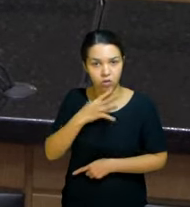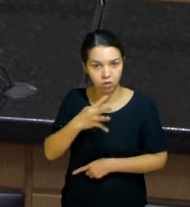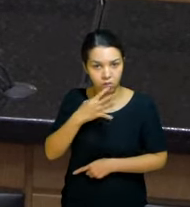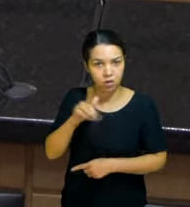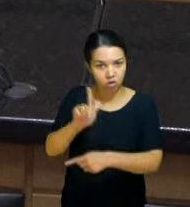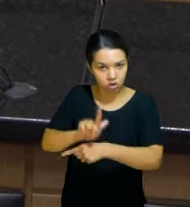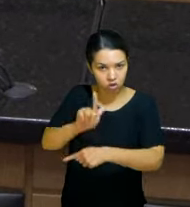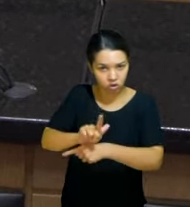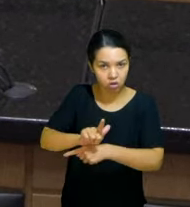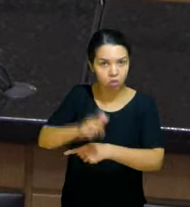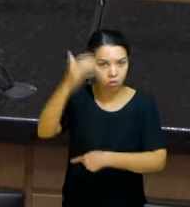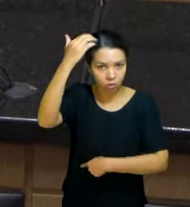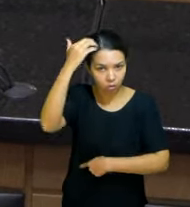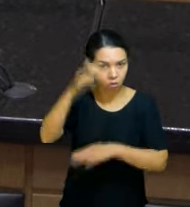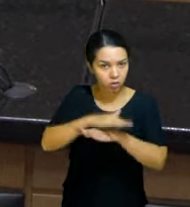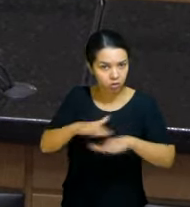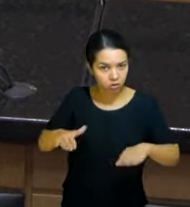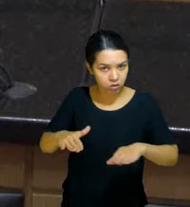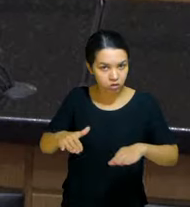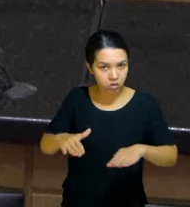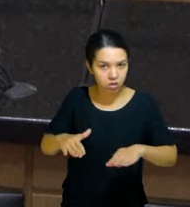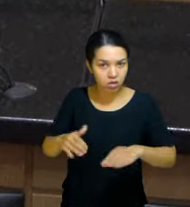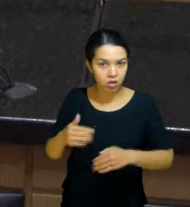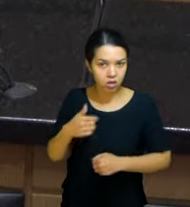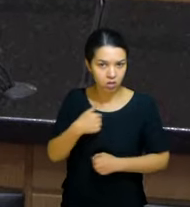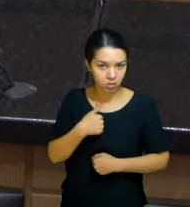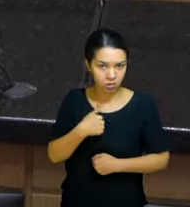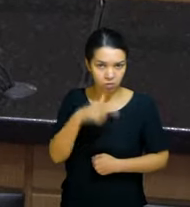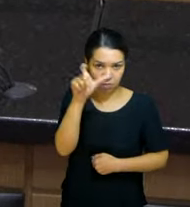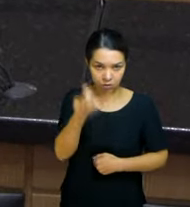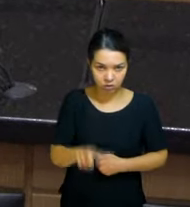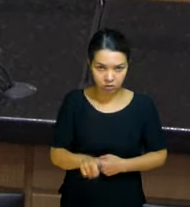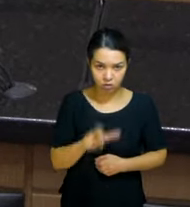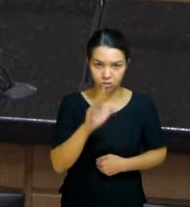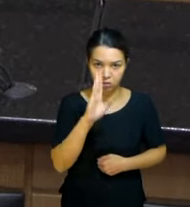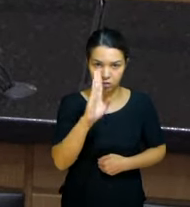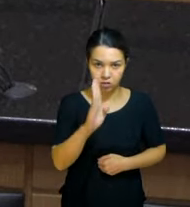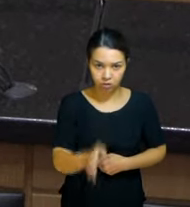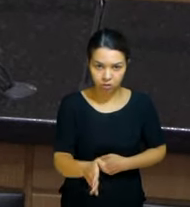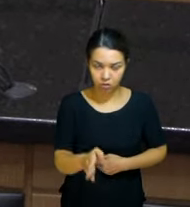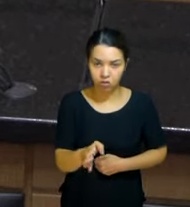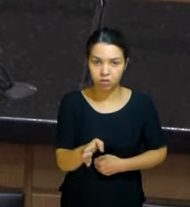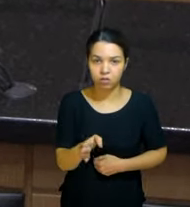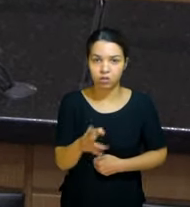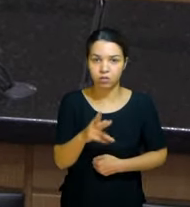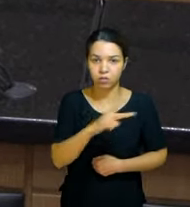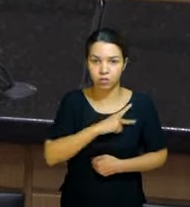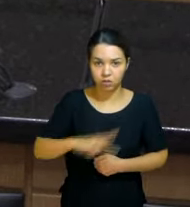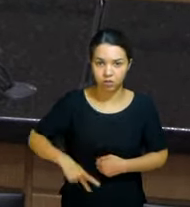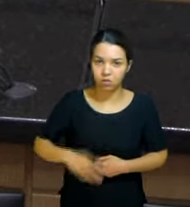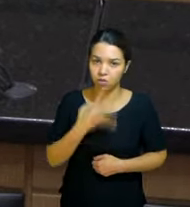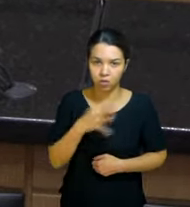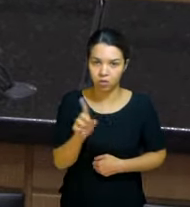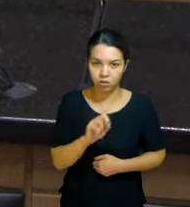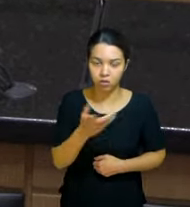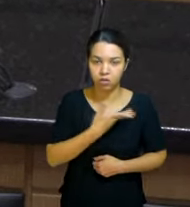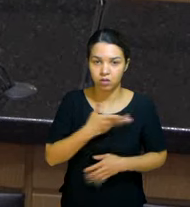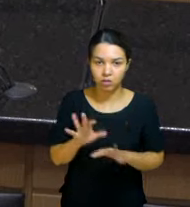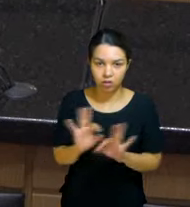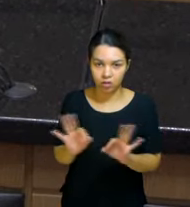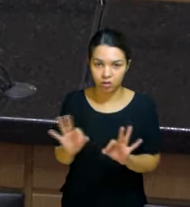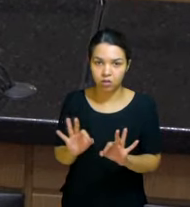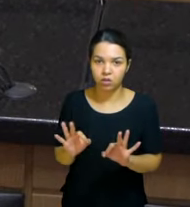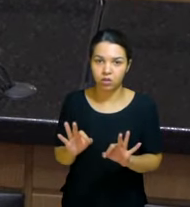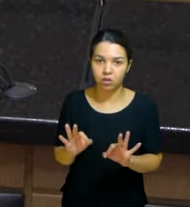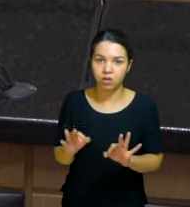gestão. É o recado que eu gostaria de deixar. Não tenho nada pessoal contra a figura do presidente, a gente não se conhece, não somos amigos, mas eu